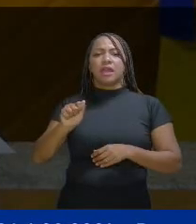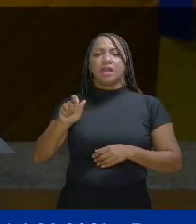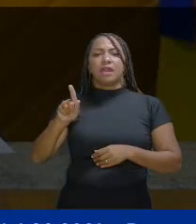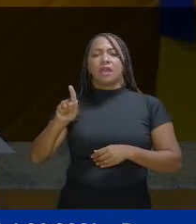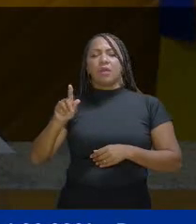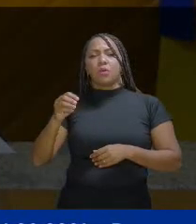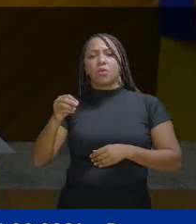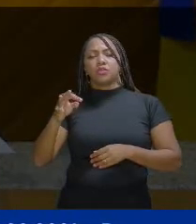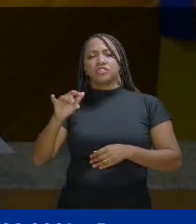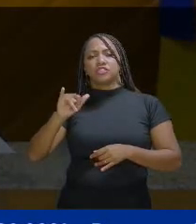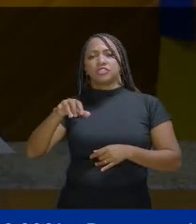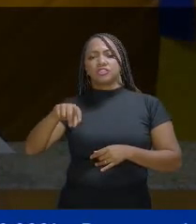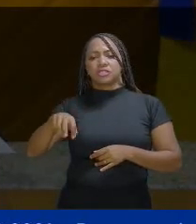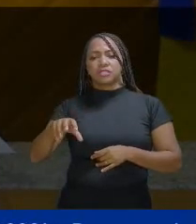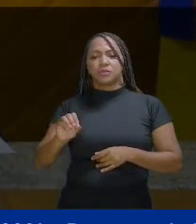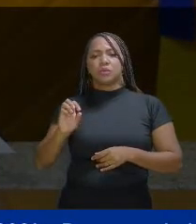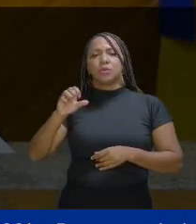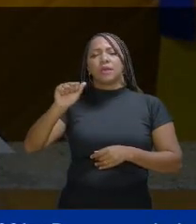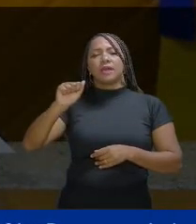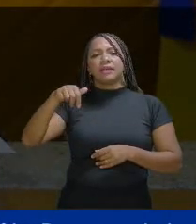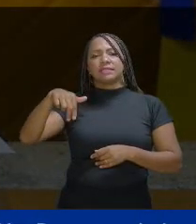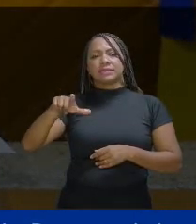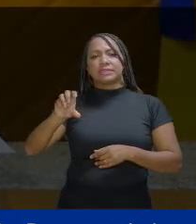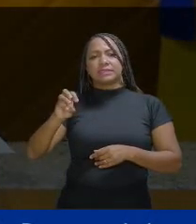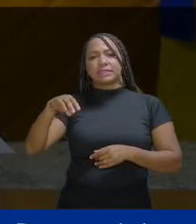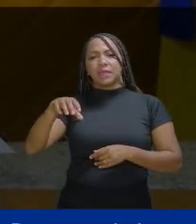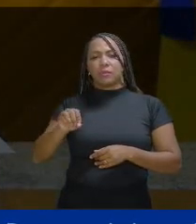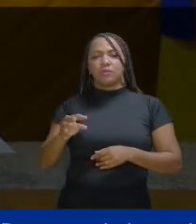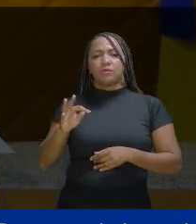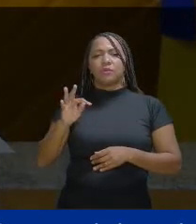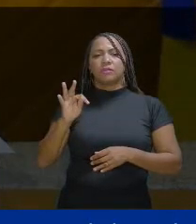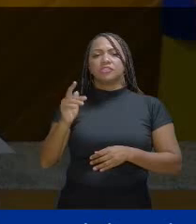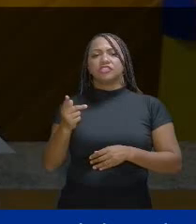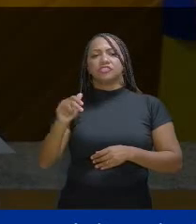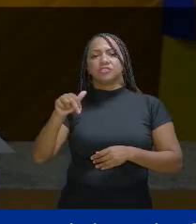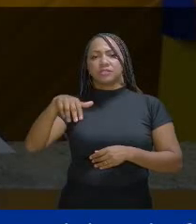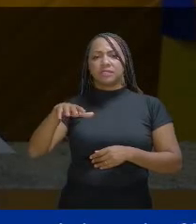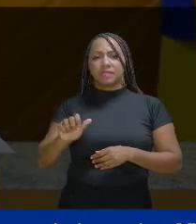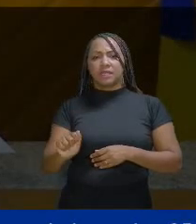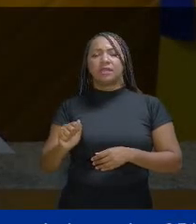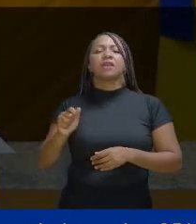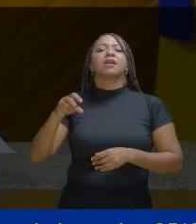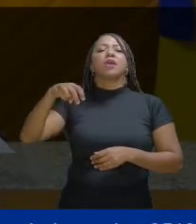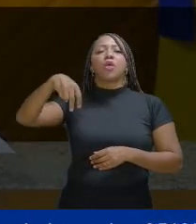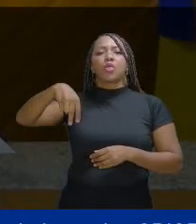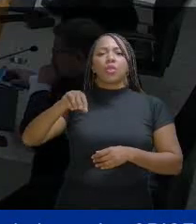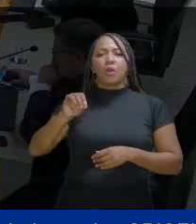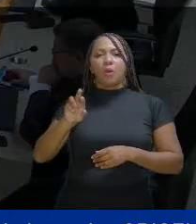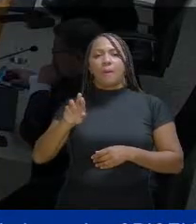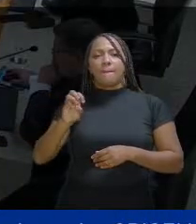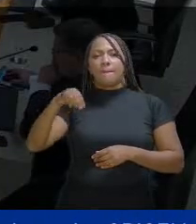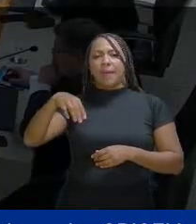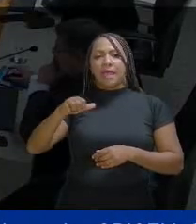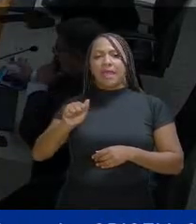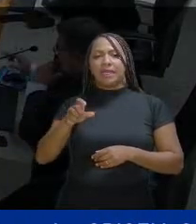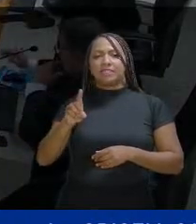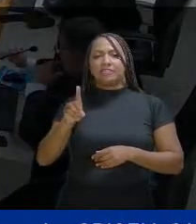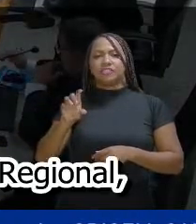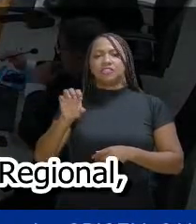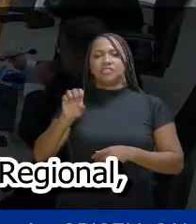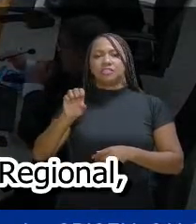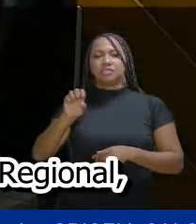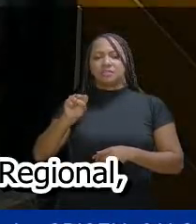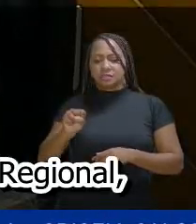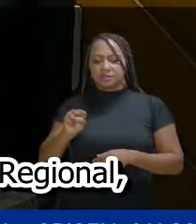Silvério, Anselmo Gonçalves, a juíza Tina Souza e o juiz Norman de Souza. O relator está com a